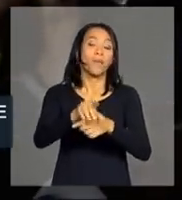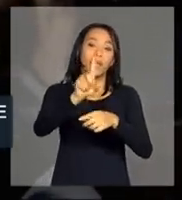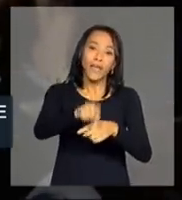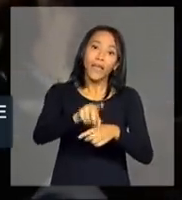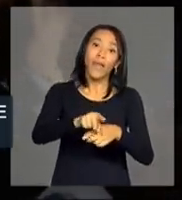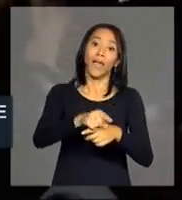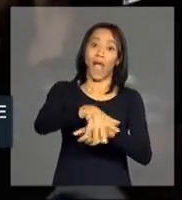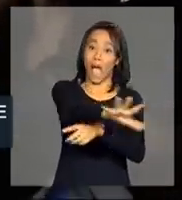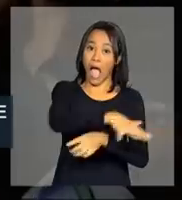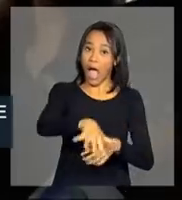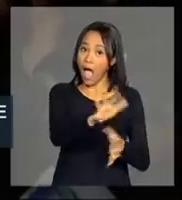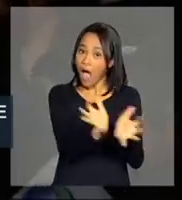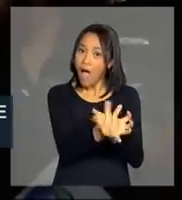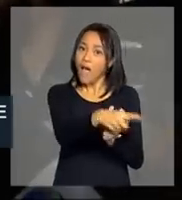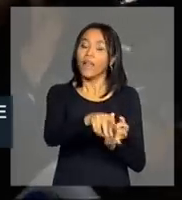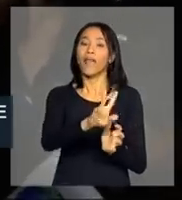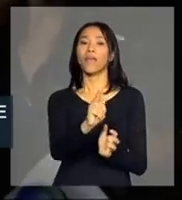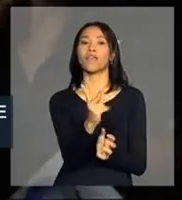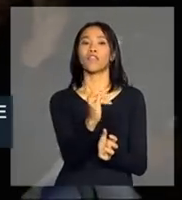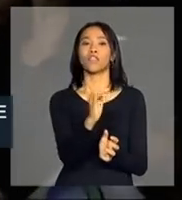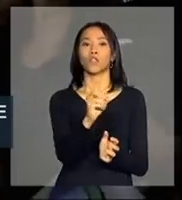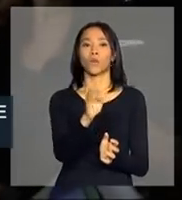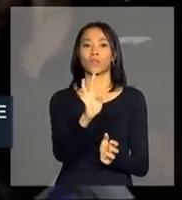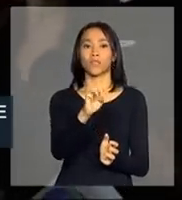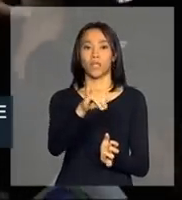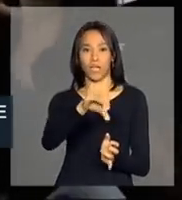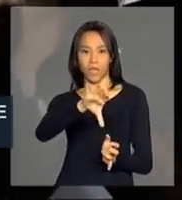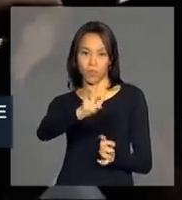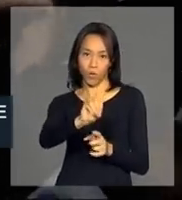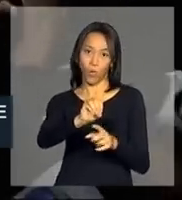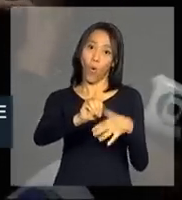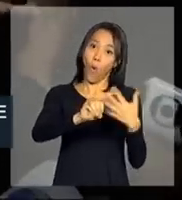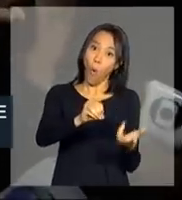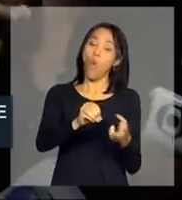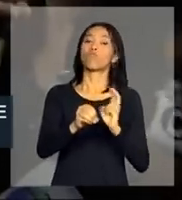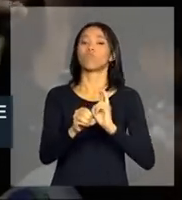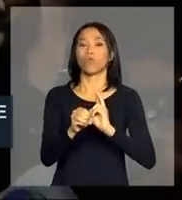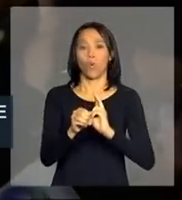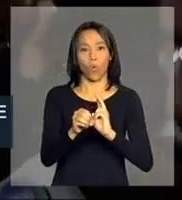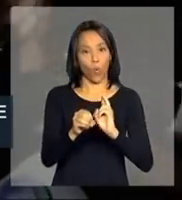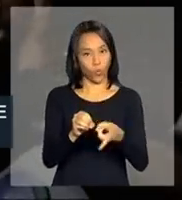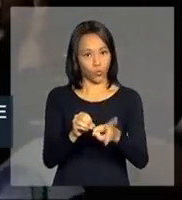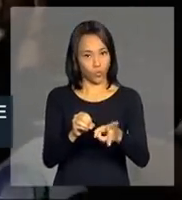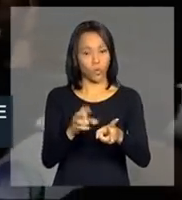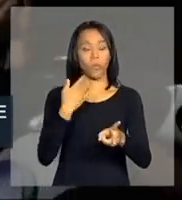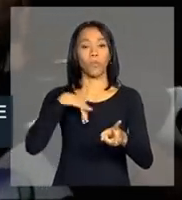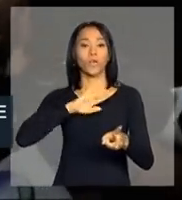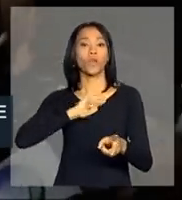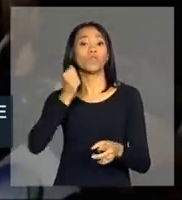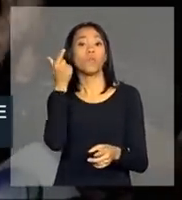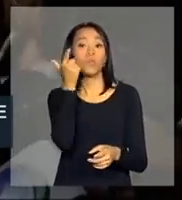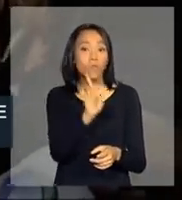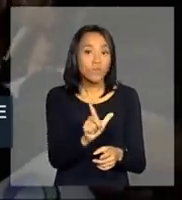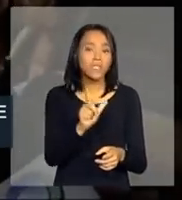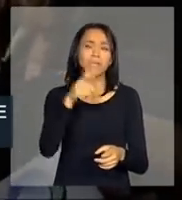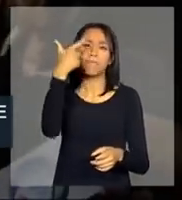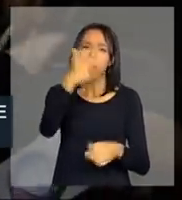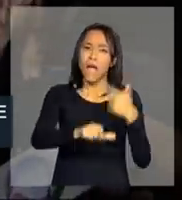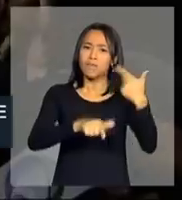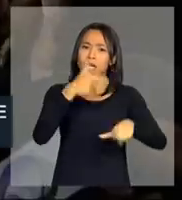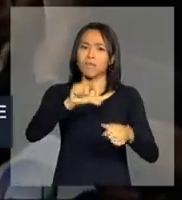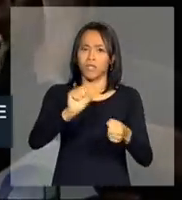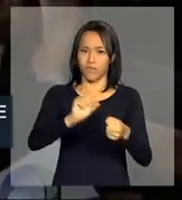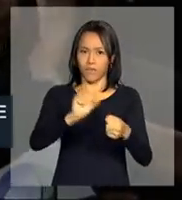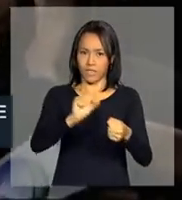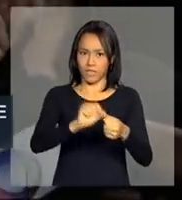hidrotérmico. Nós veremos esse papel, ou mantém o patamar que está, porque nós conseguiremos fazer mais